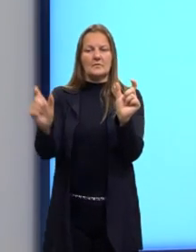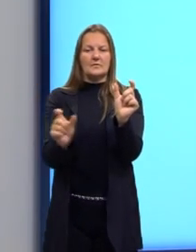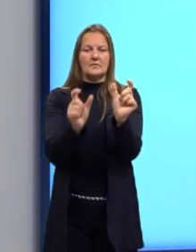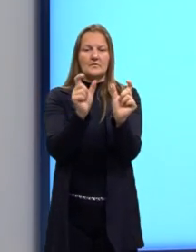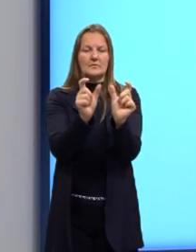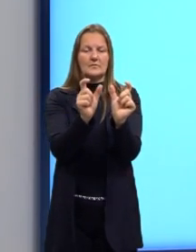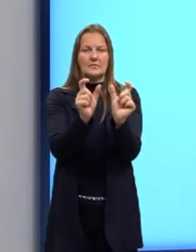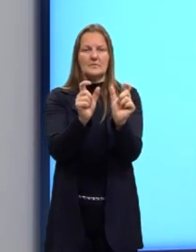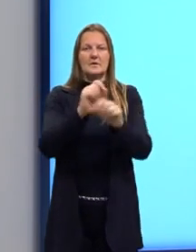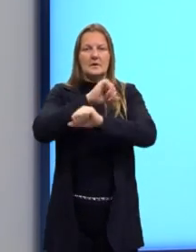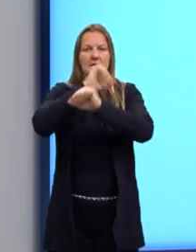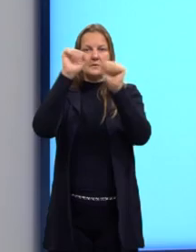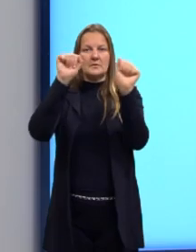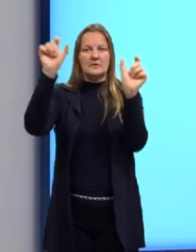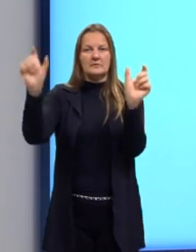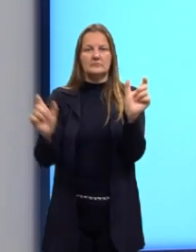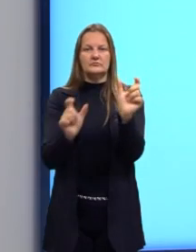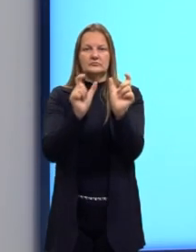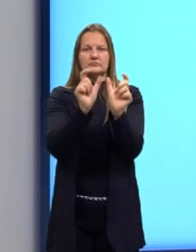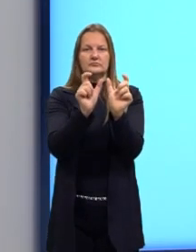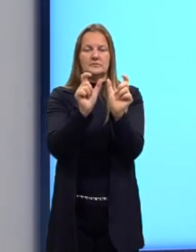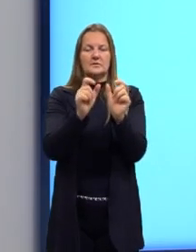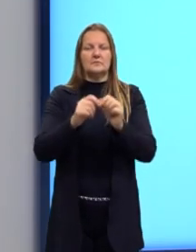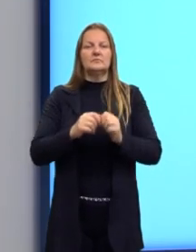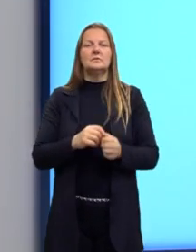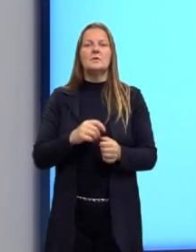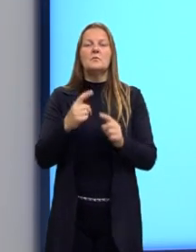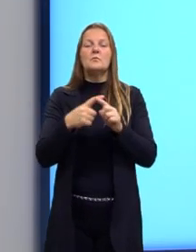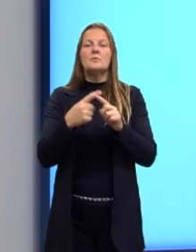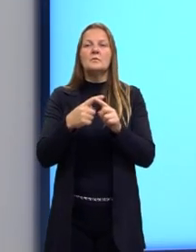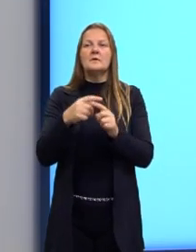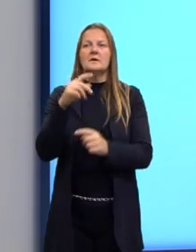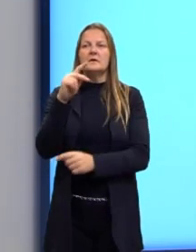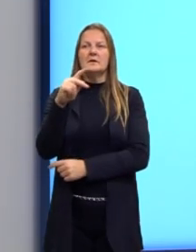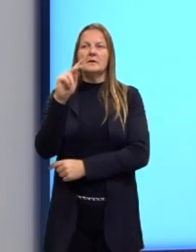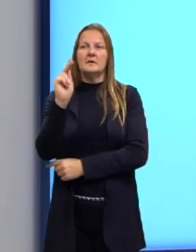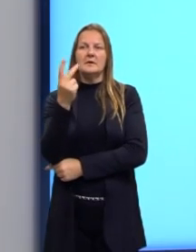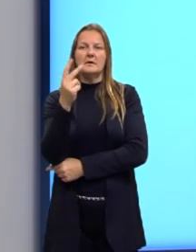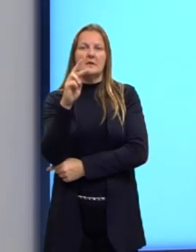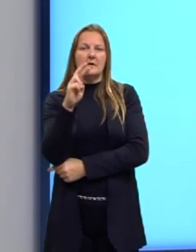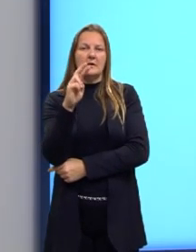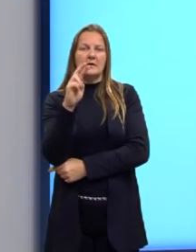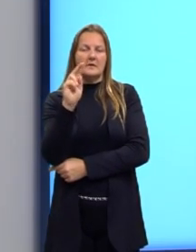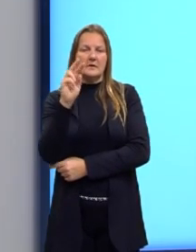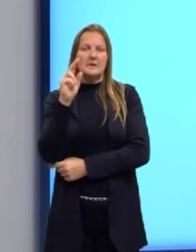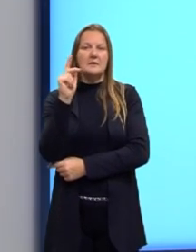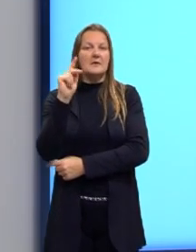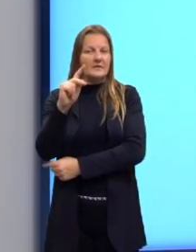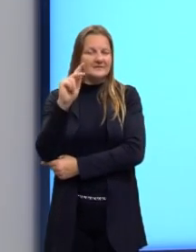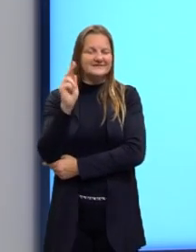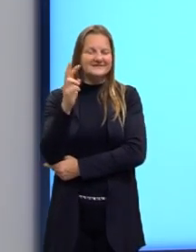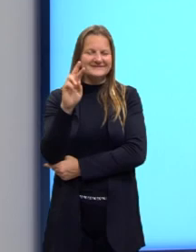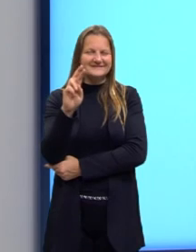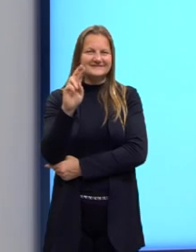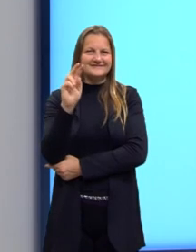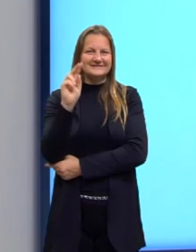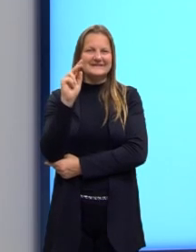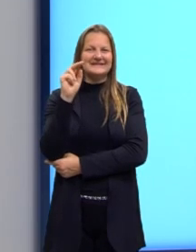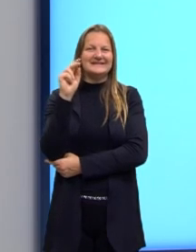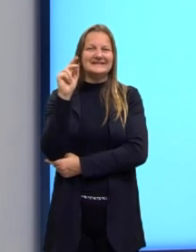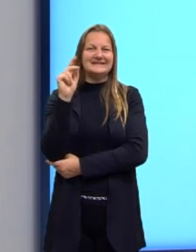então quer dizer o que que esse Freeza aqui o Cauan ele pode ser usado junto